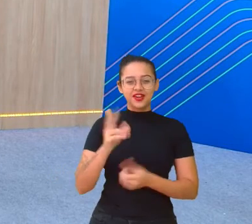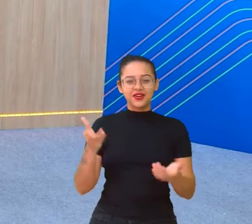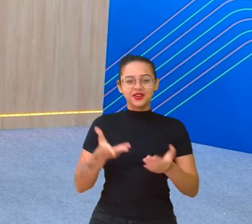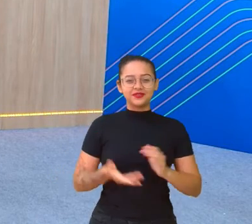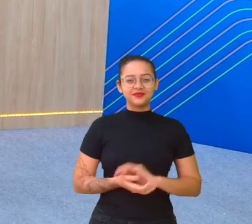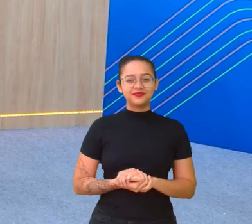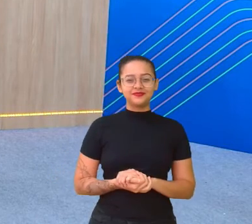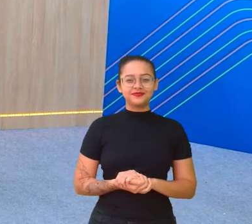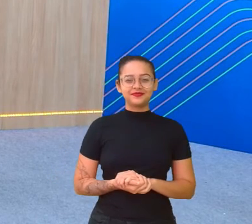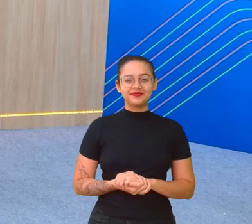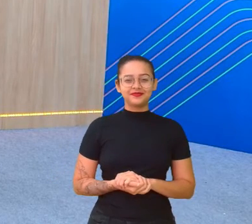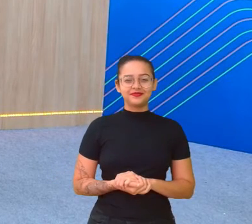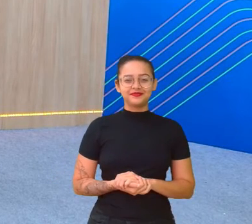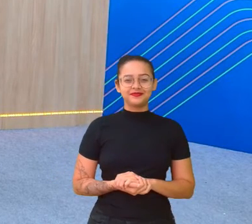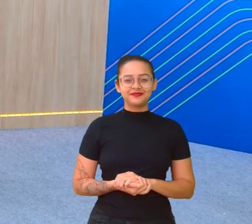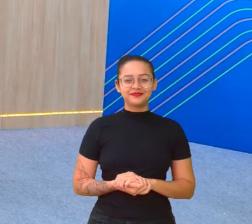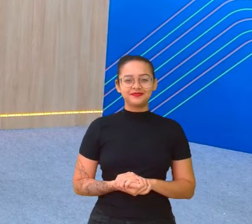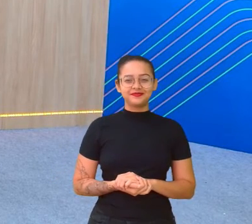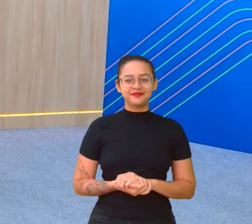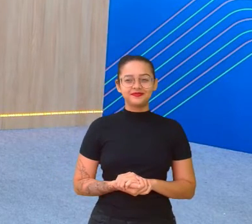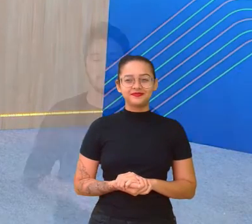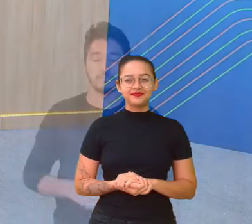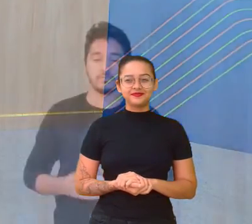colegas agora? Vamos lá.